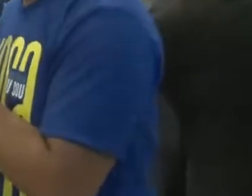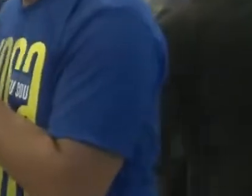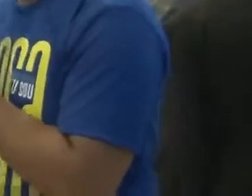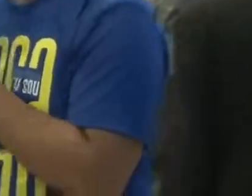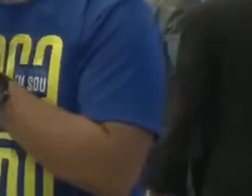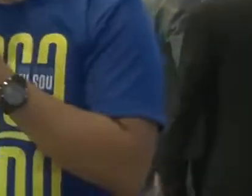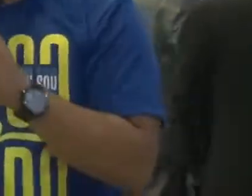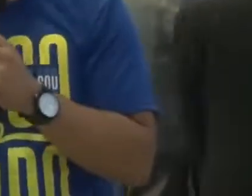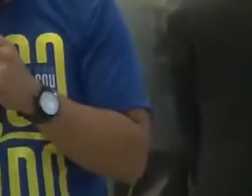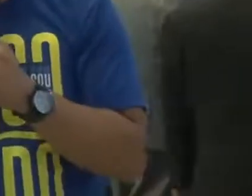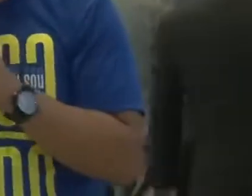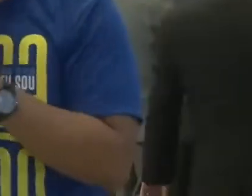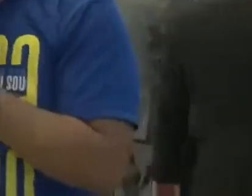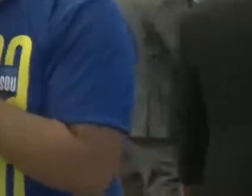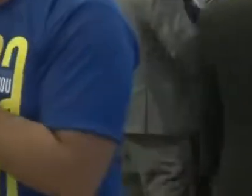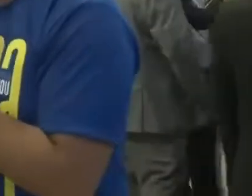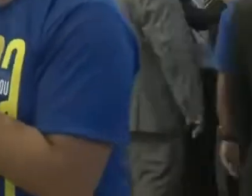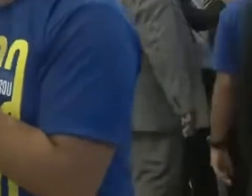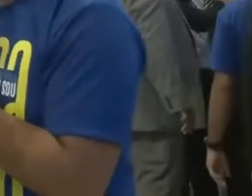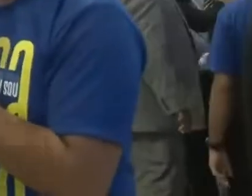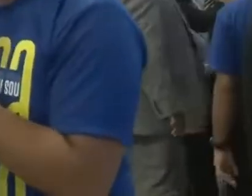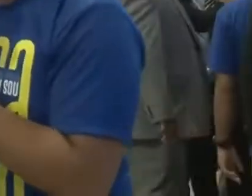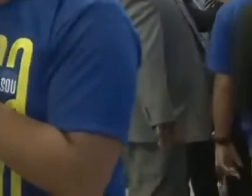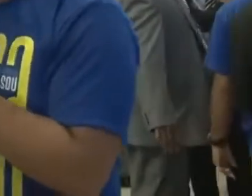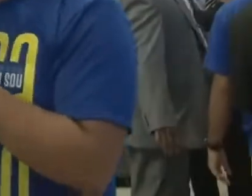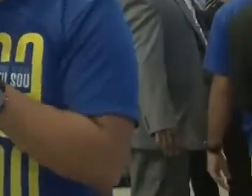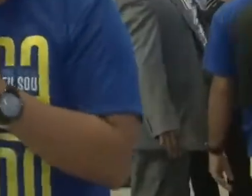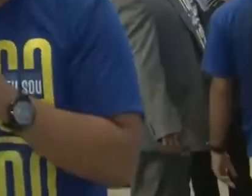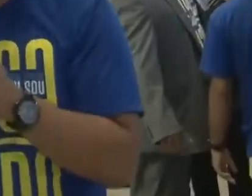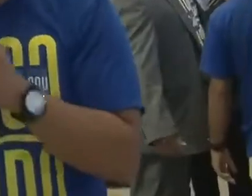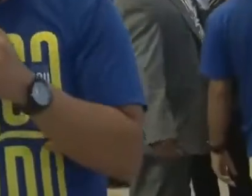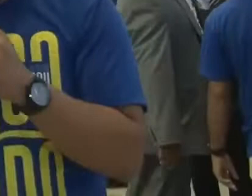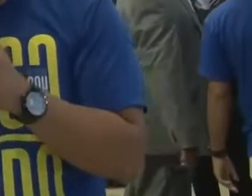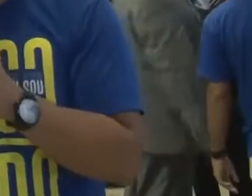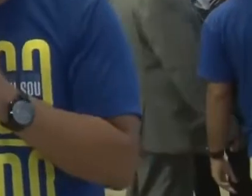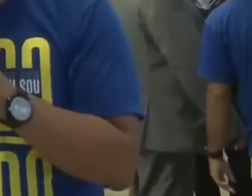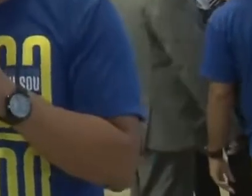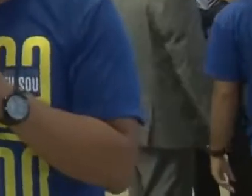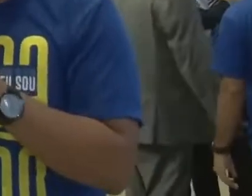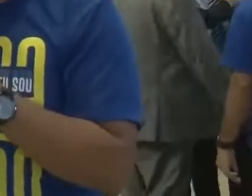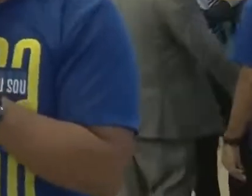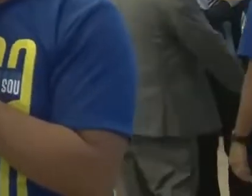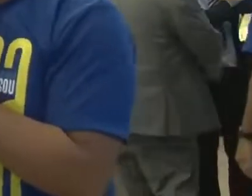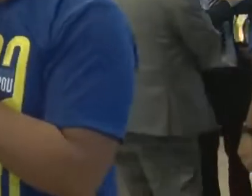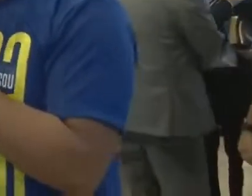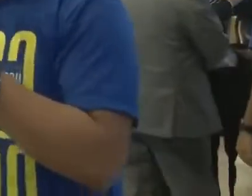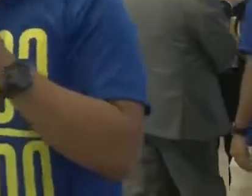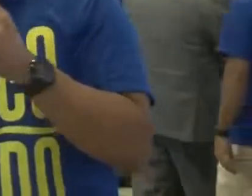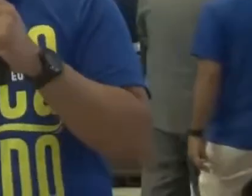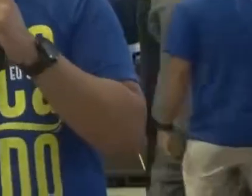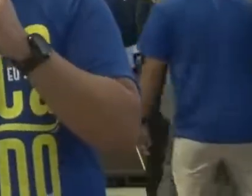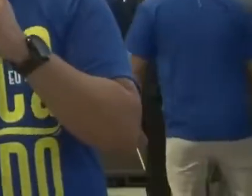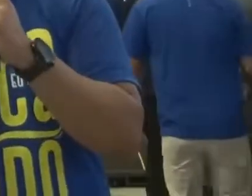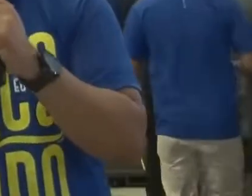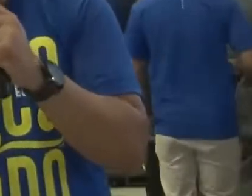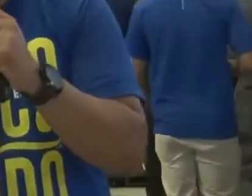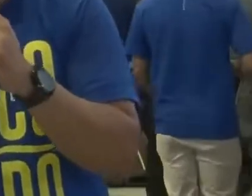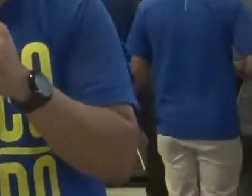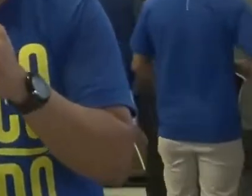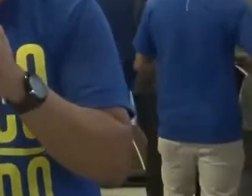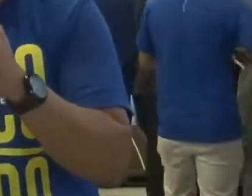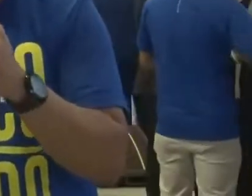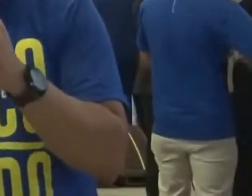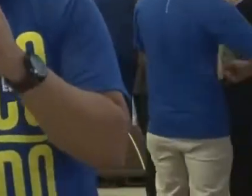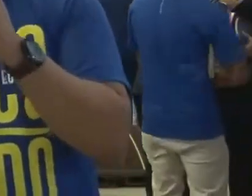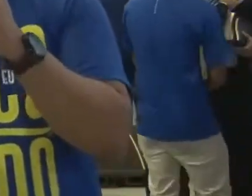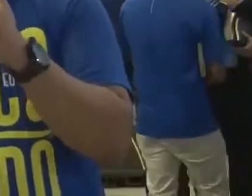estão perguntando, Caio, quando vai ser, quem vai estar, a programação, e eu creio que será uma bênção, né? Mas ó, até chegar a